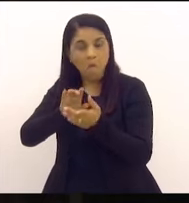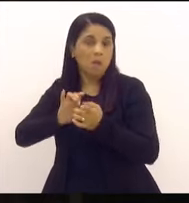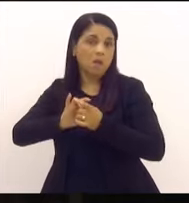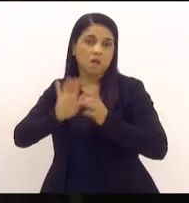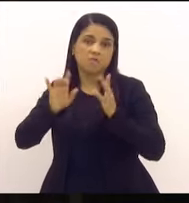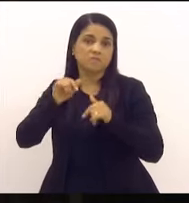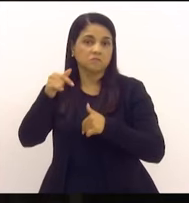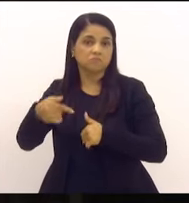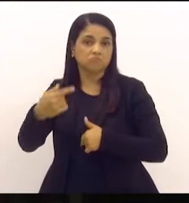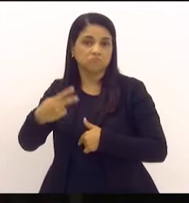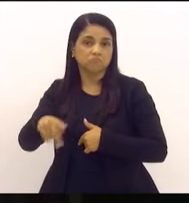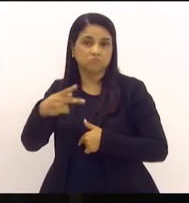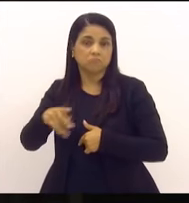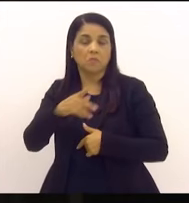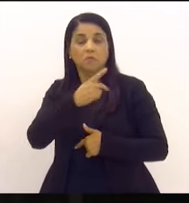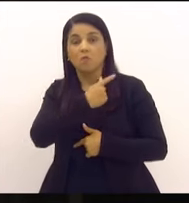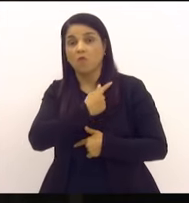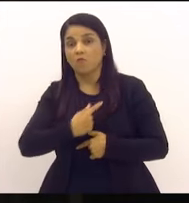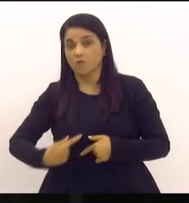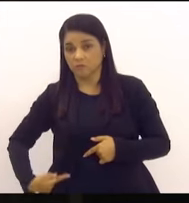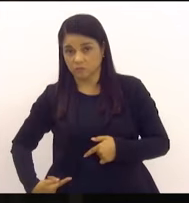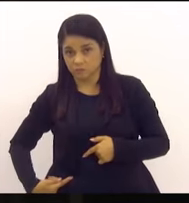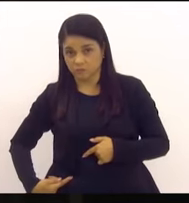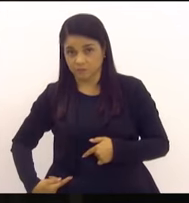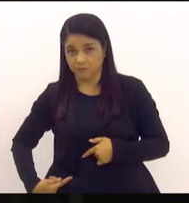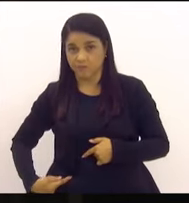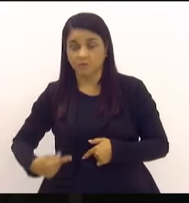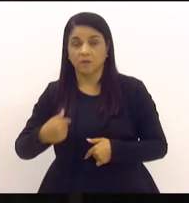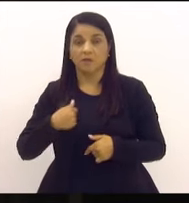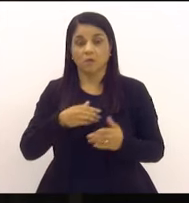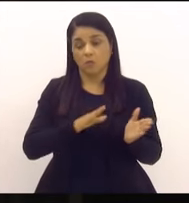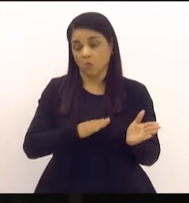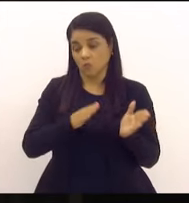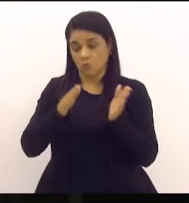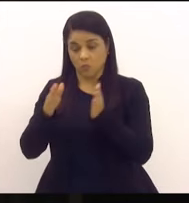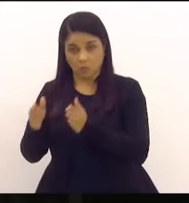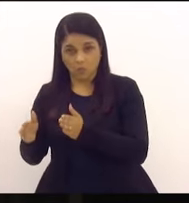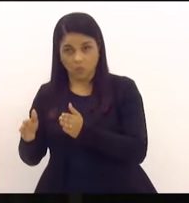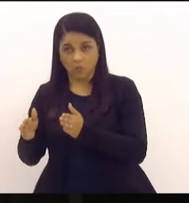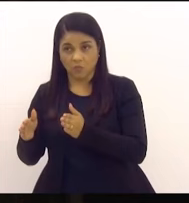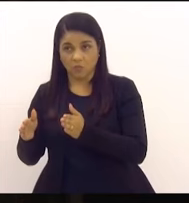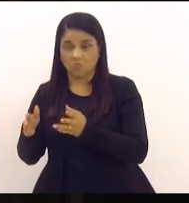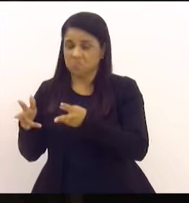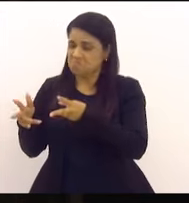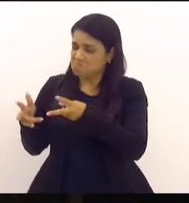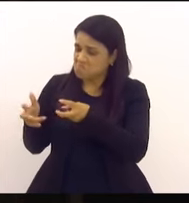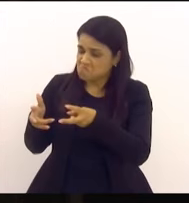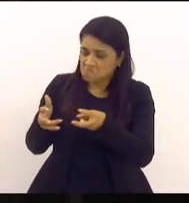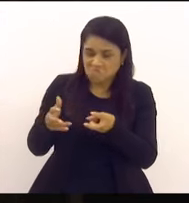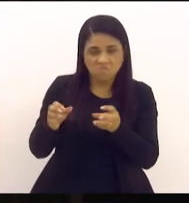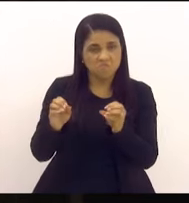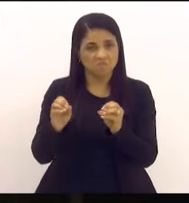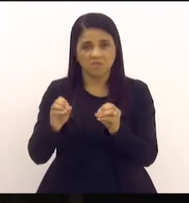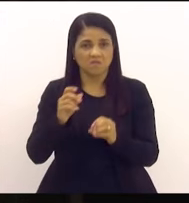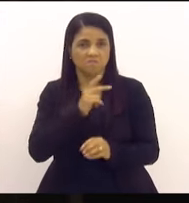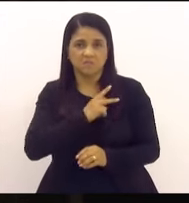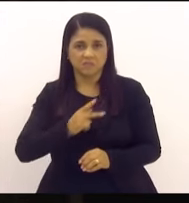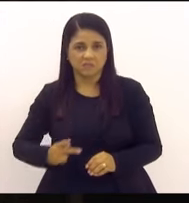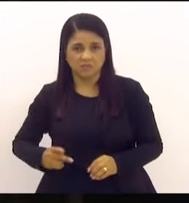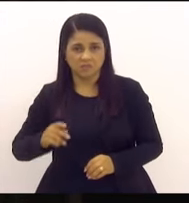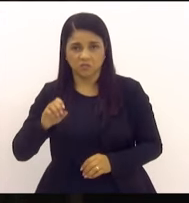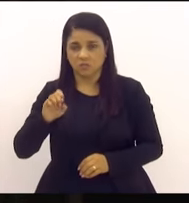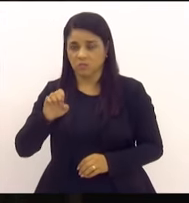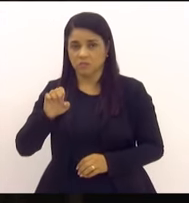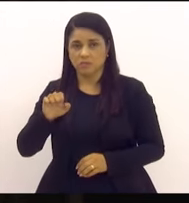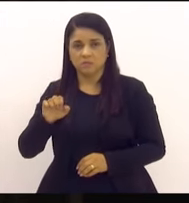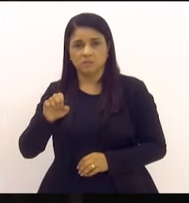disso. Por outro lado, eu não percebo, senhor presidente e deputado Serginho, nenhuma